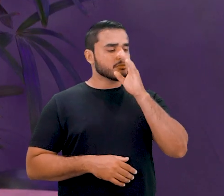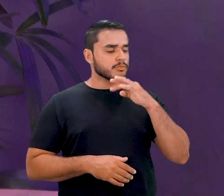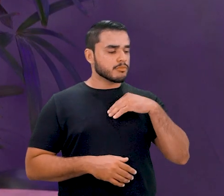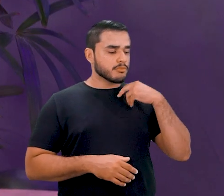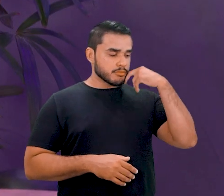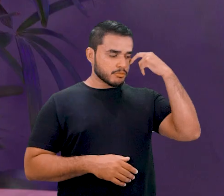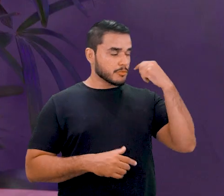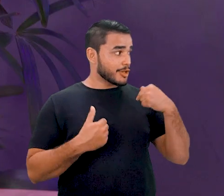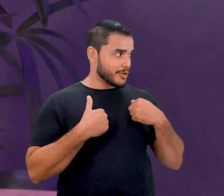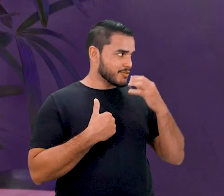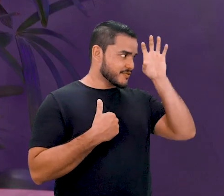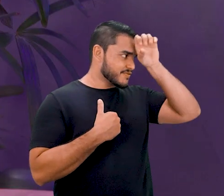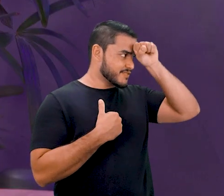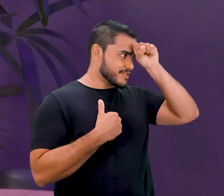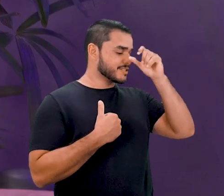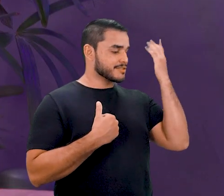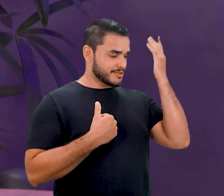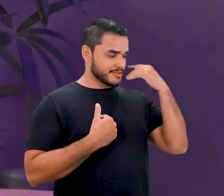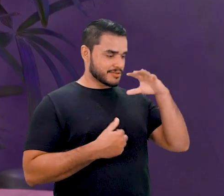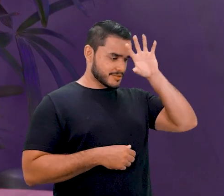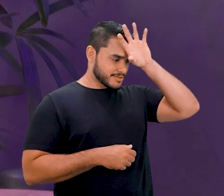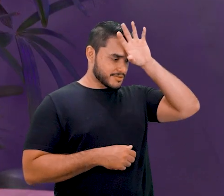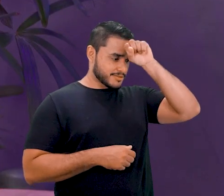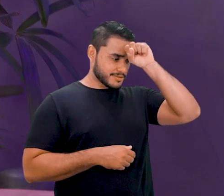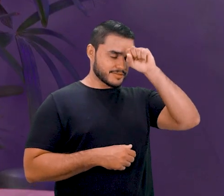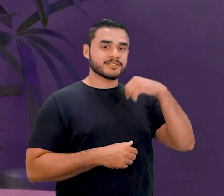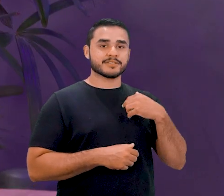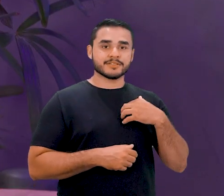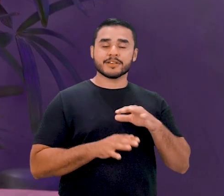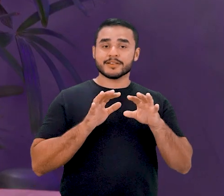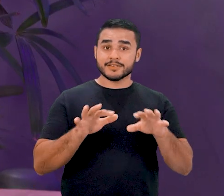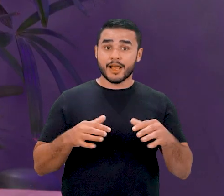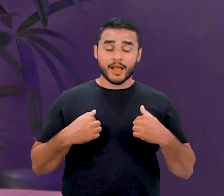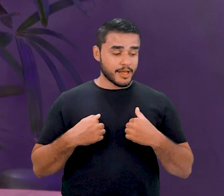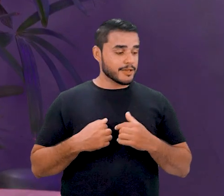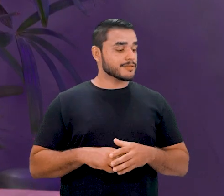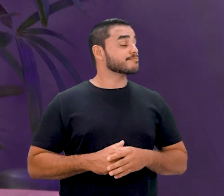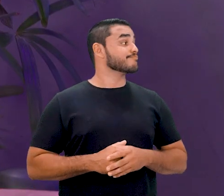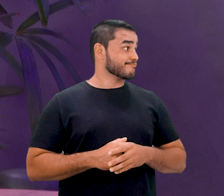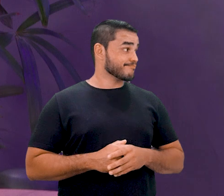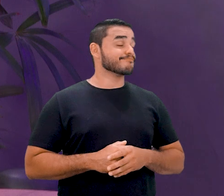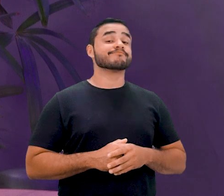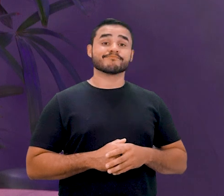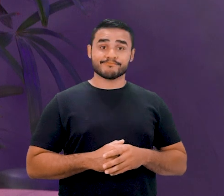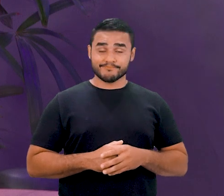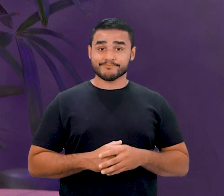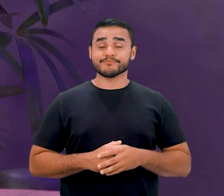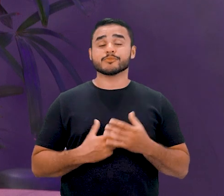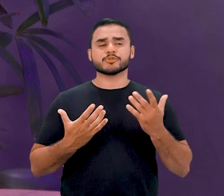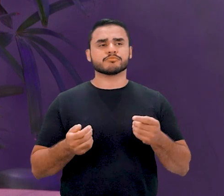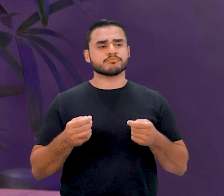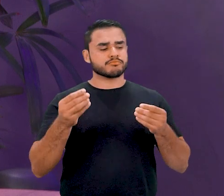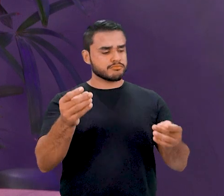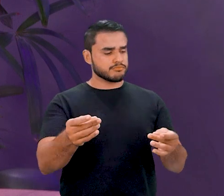mais vingativa assim, tá, gente? Mas na época, Ai, eu ainda sou. minha parte educativa era dessa forma. E aí, eu peguei e entreguei pra ela.